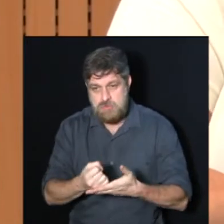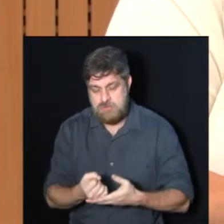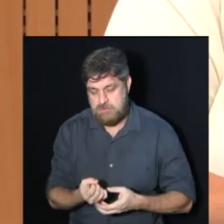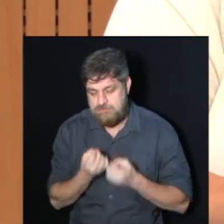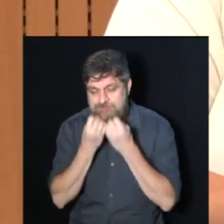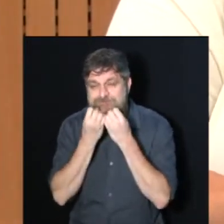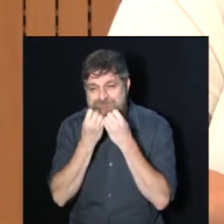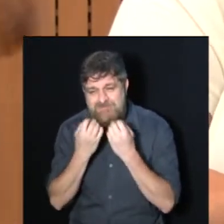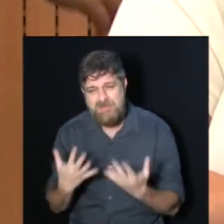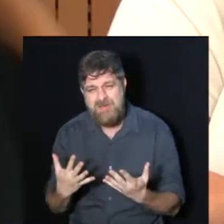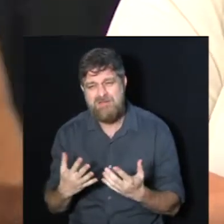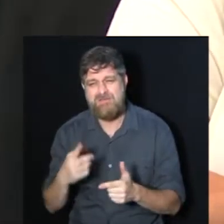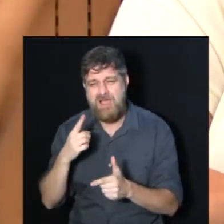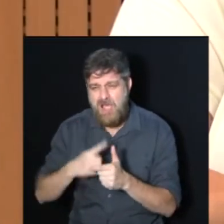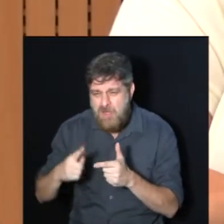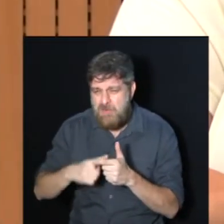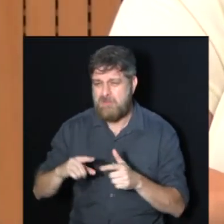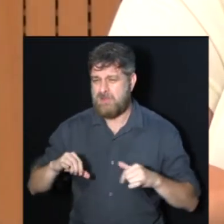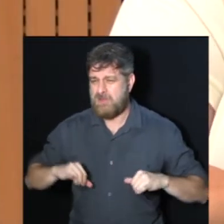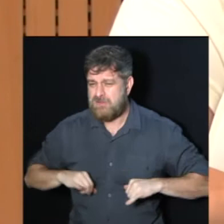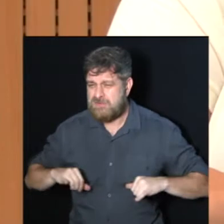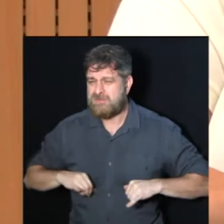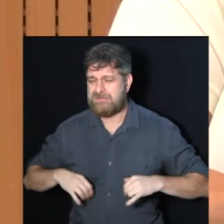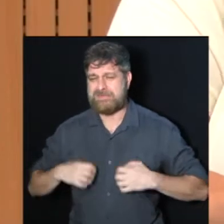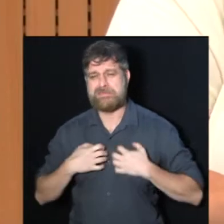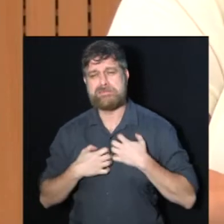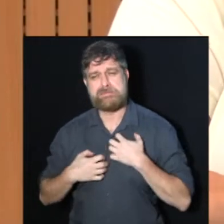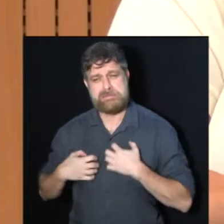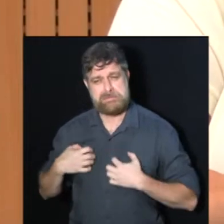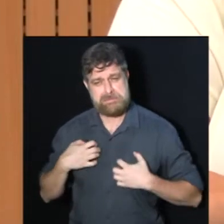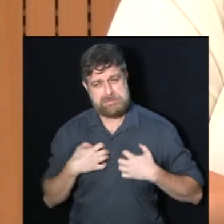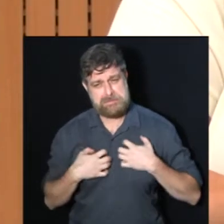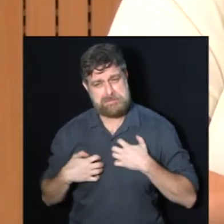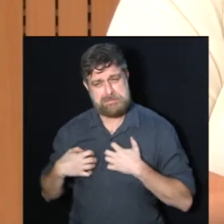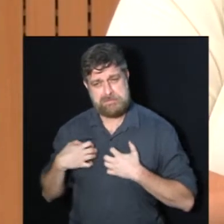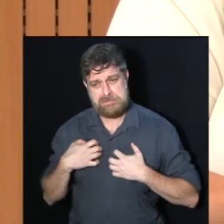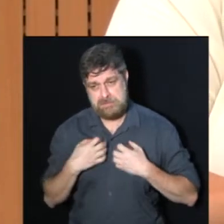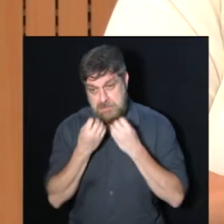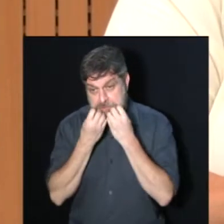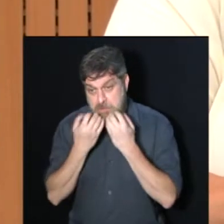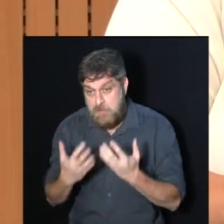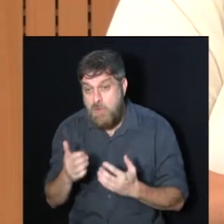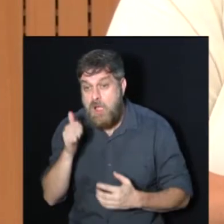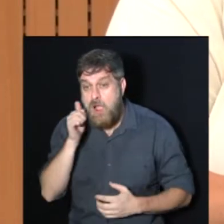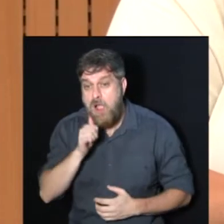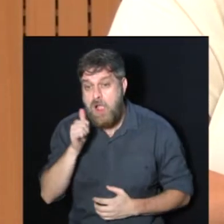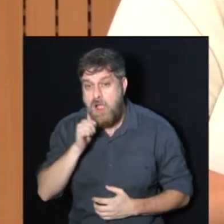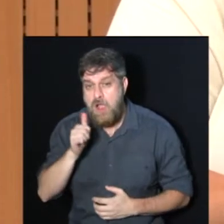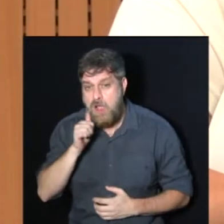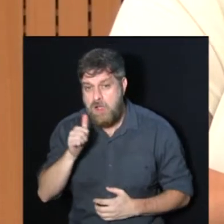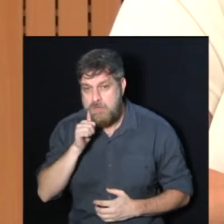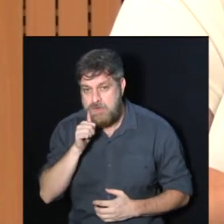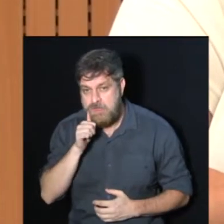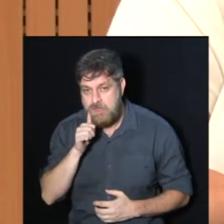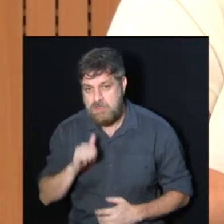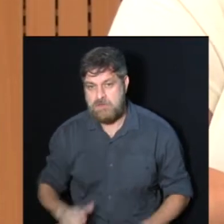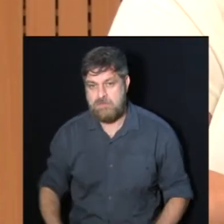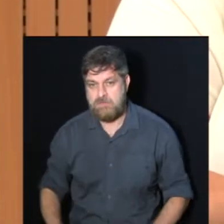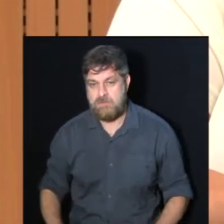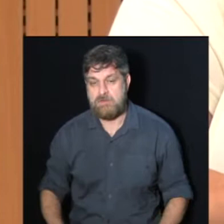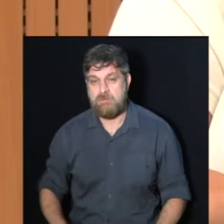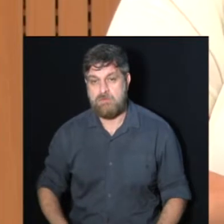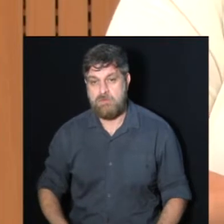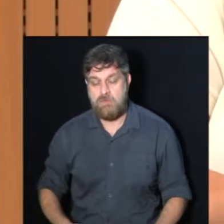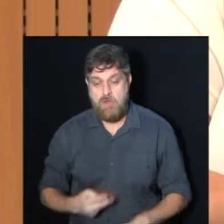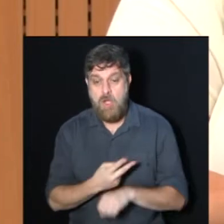falar do que lhes aflige, elas vão procurar essas entidades